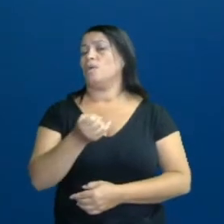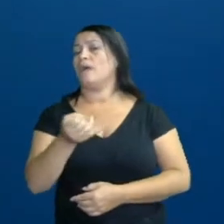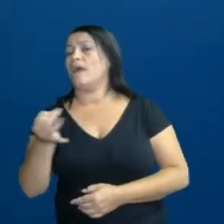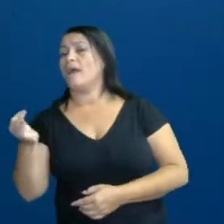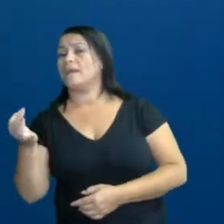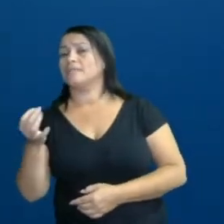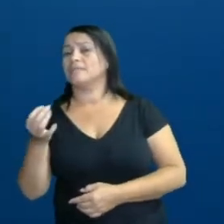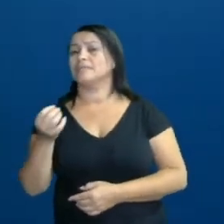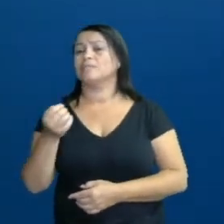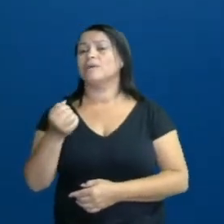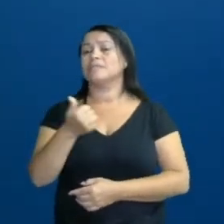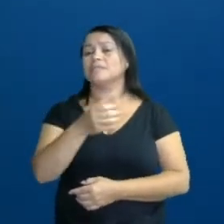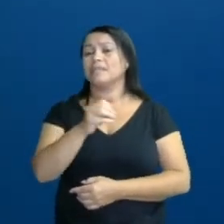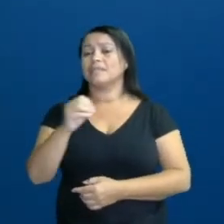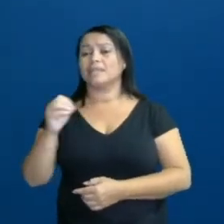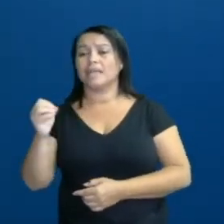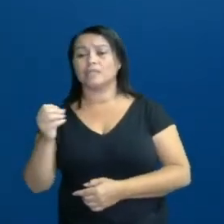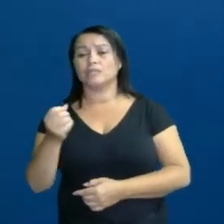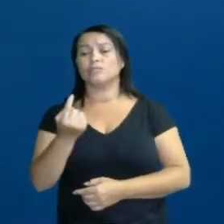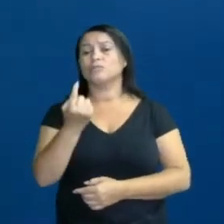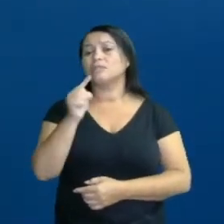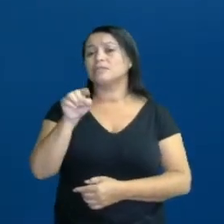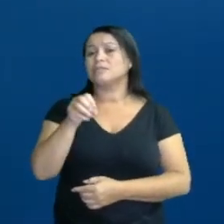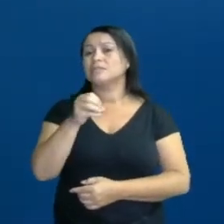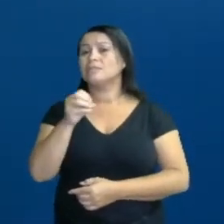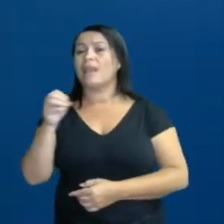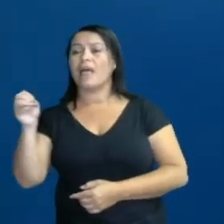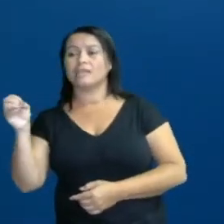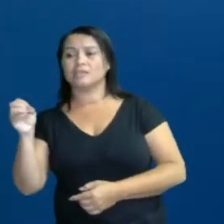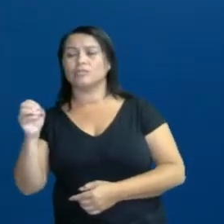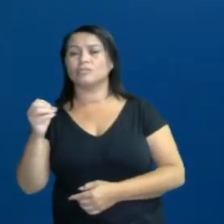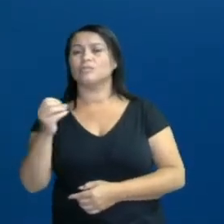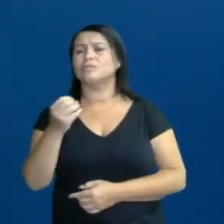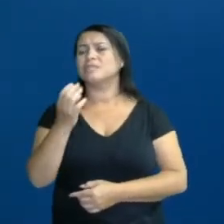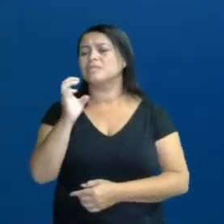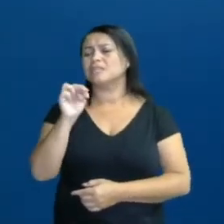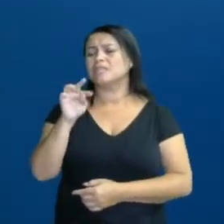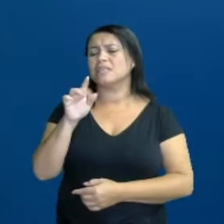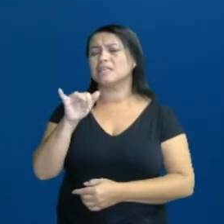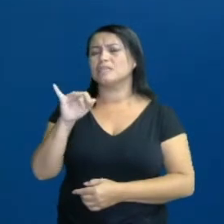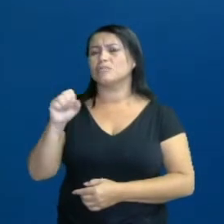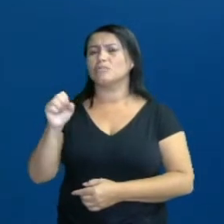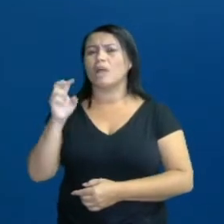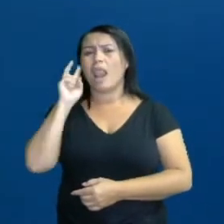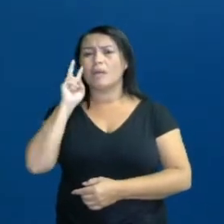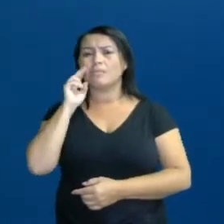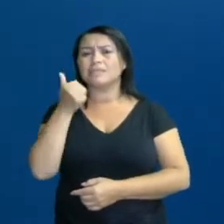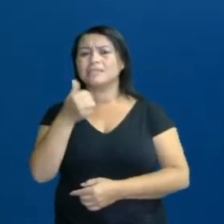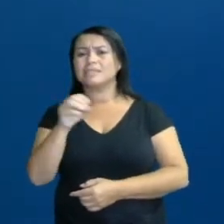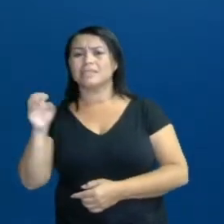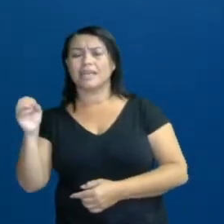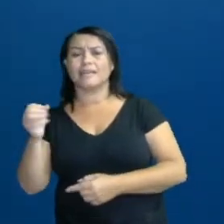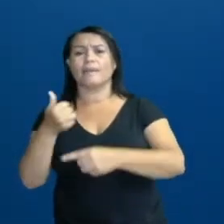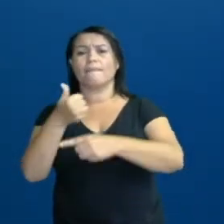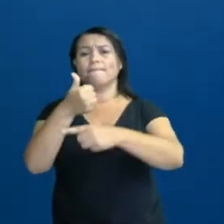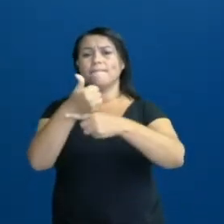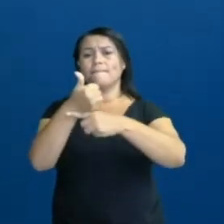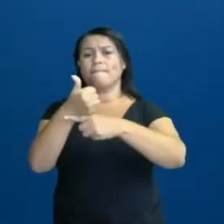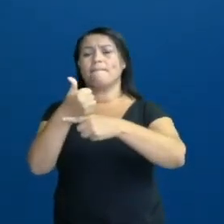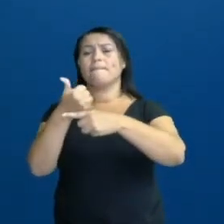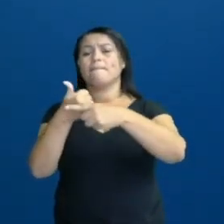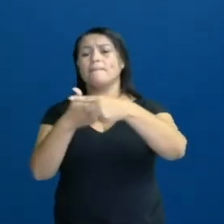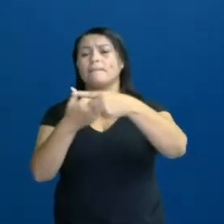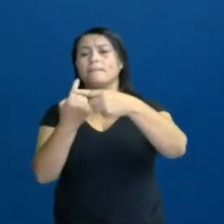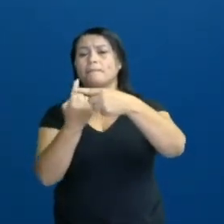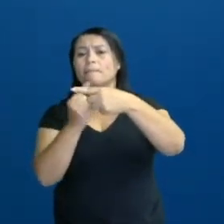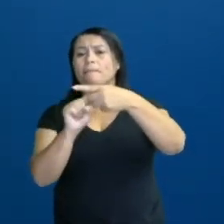ó. Centésimos de milésimo. Mais uma vez, centésimos. Me lembra quem? 100. Então, eu vou ter quem agora? 100 mil, tá certo? Ó,